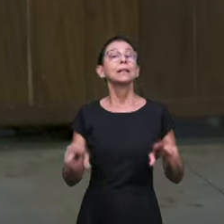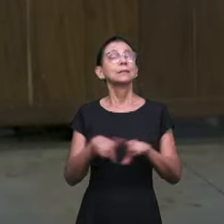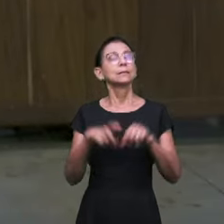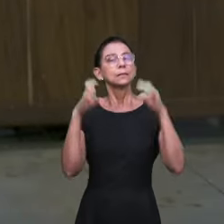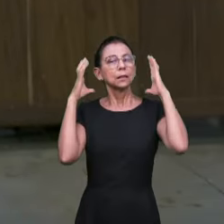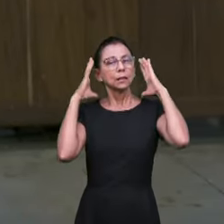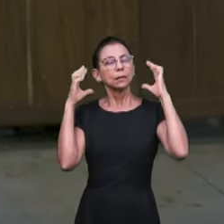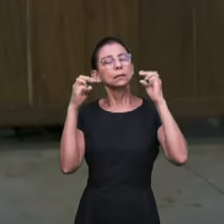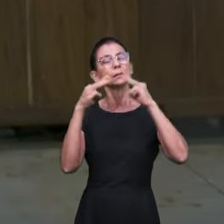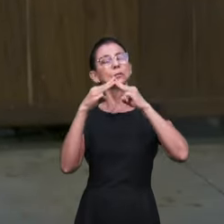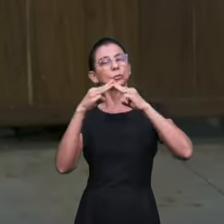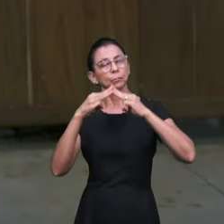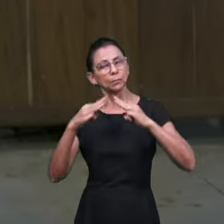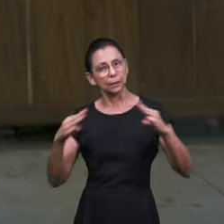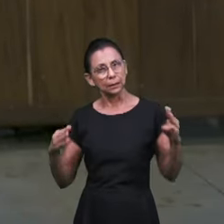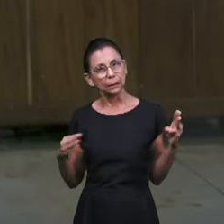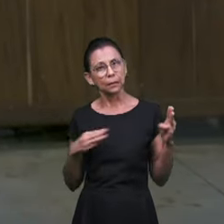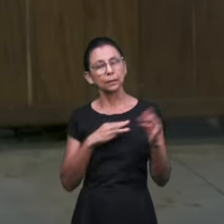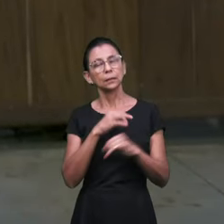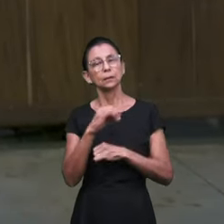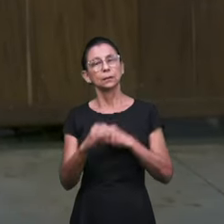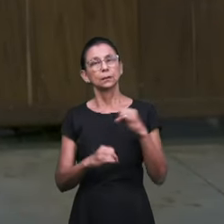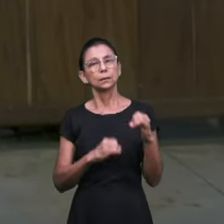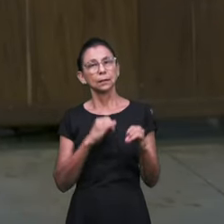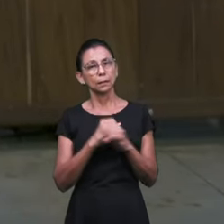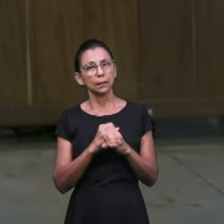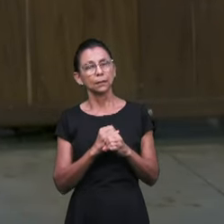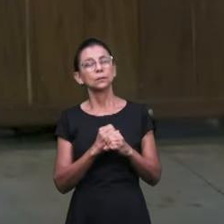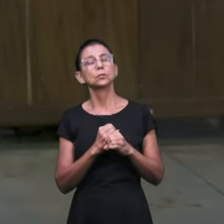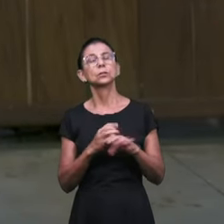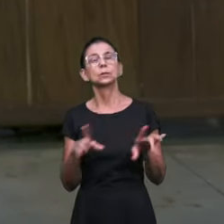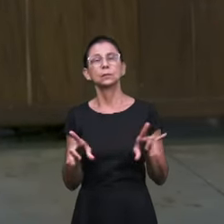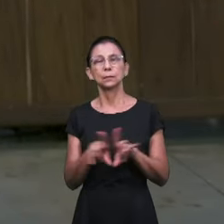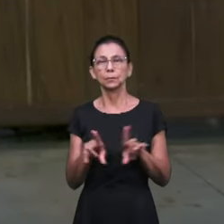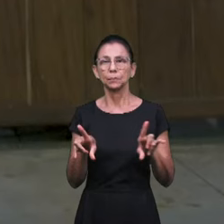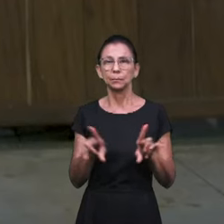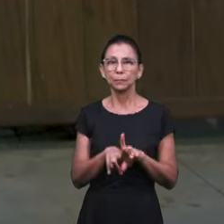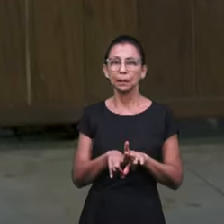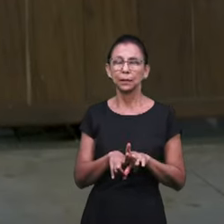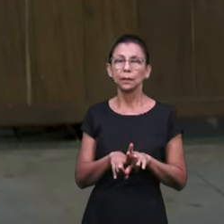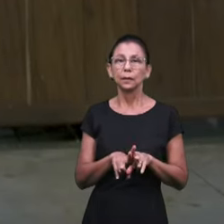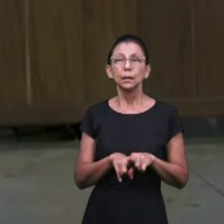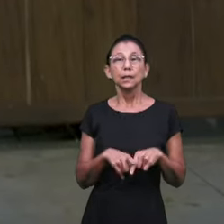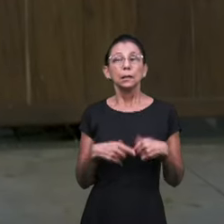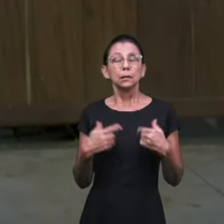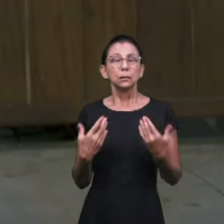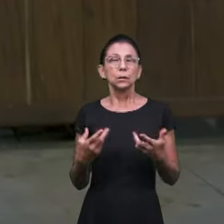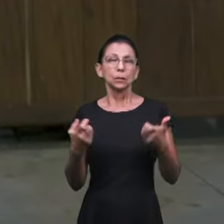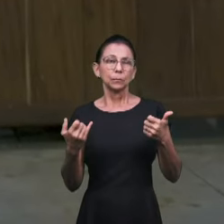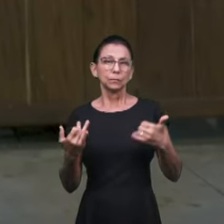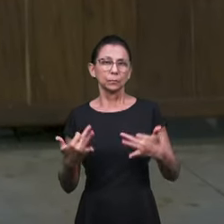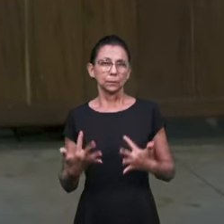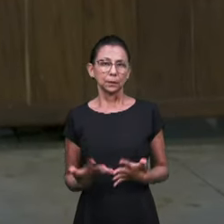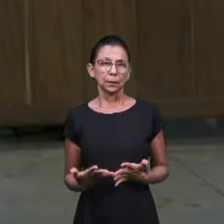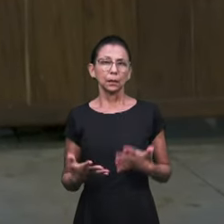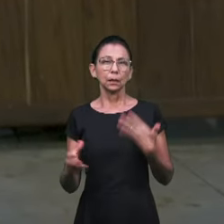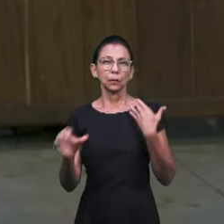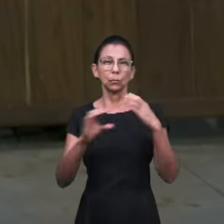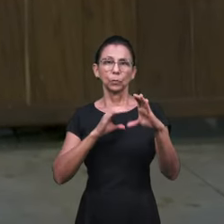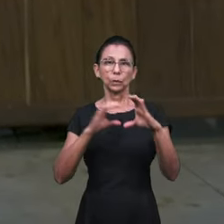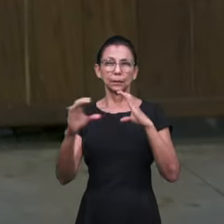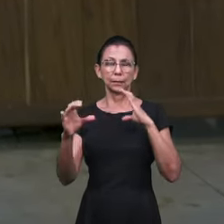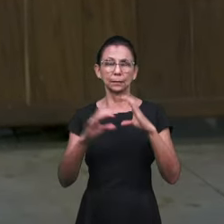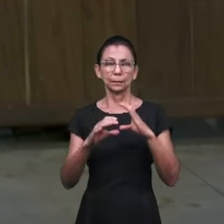nós estamos também fazendo essa transmissão. E isso é só para mostrar que a nossa estrutura de comunicação, ela é